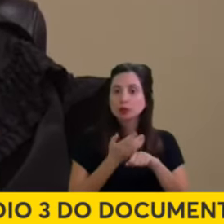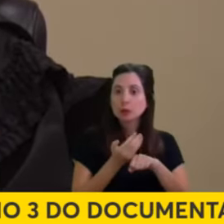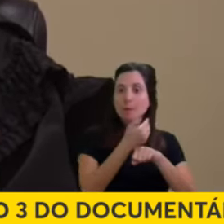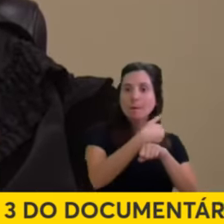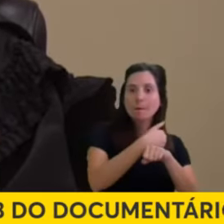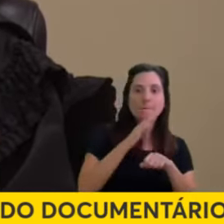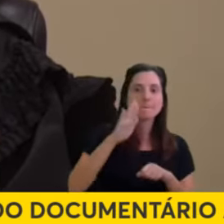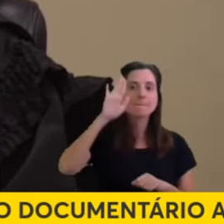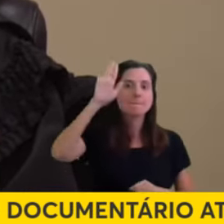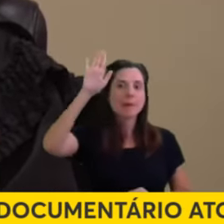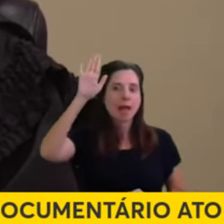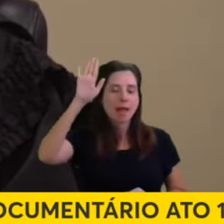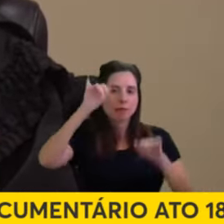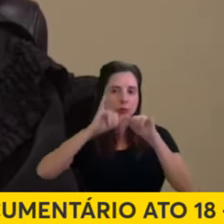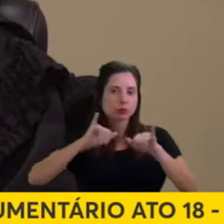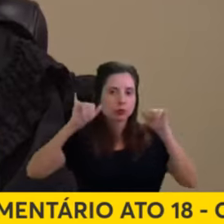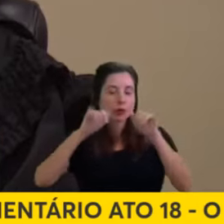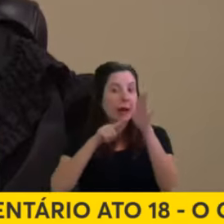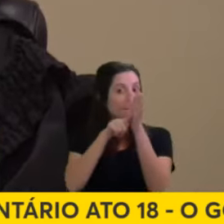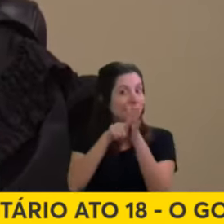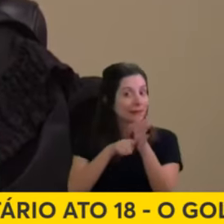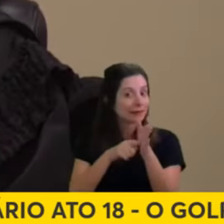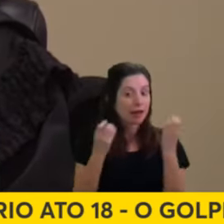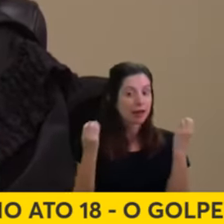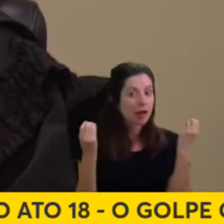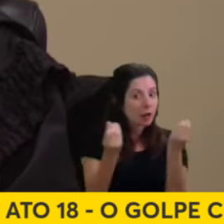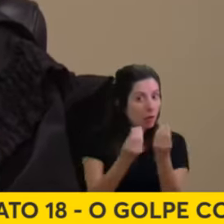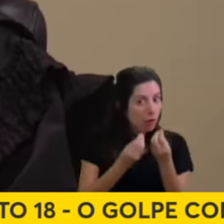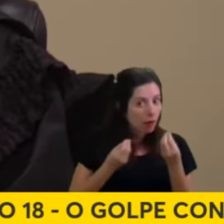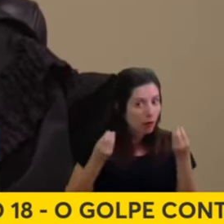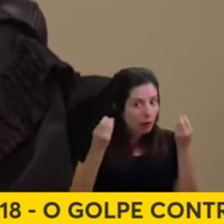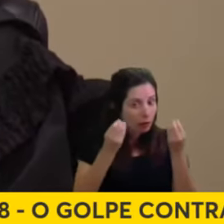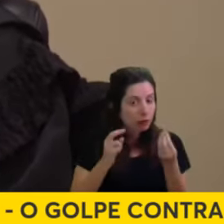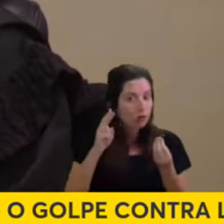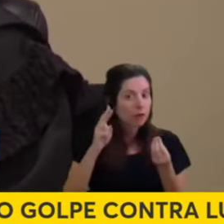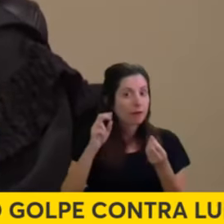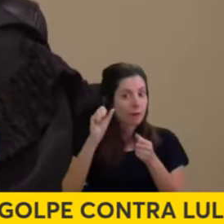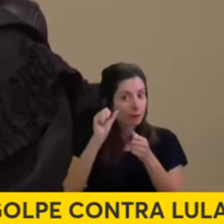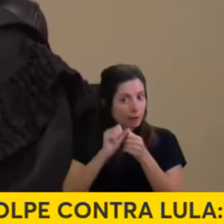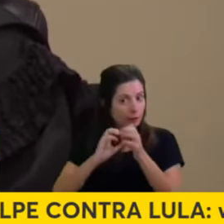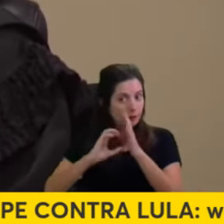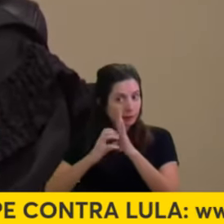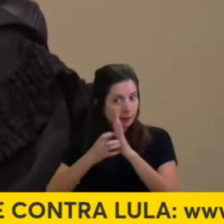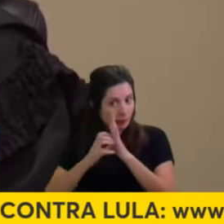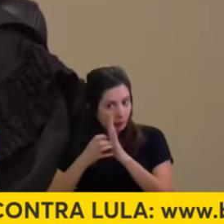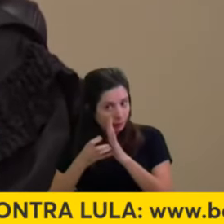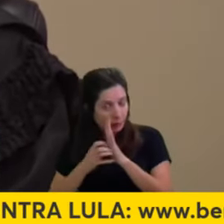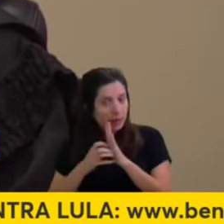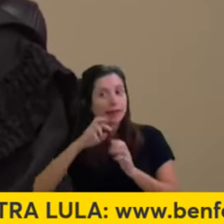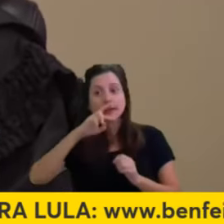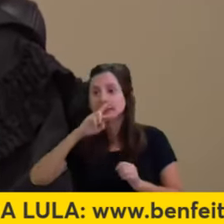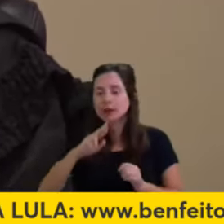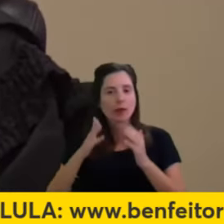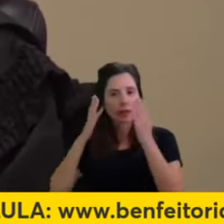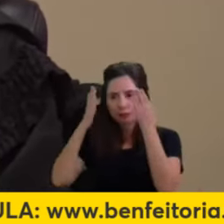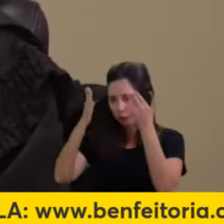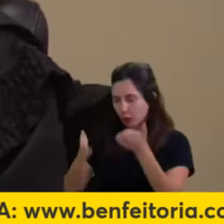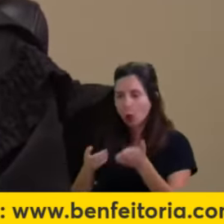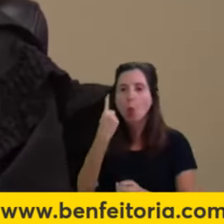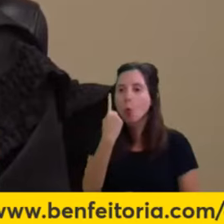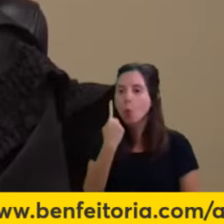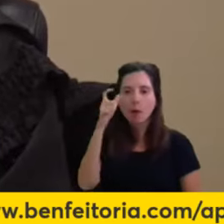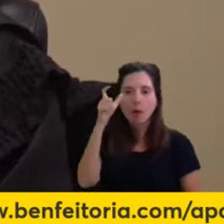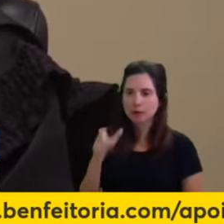a a pesquisa qualitativa realizada pelo partido de fundação porque não é direcionado especificamente para alguma